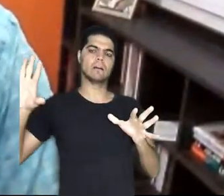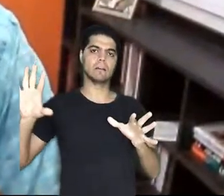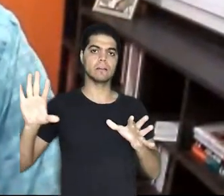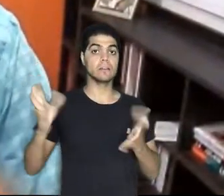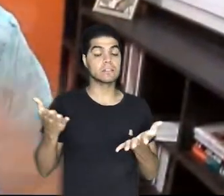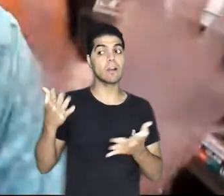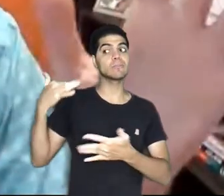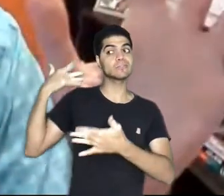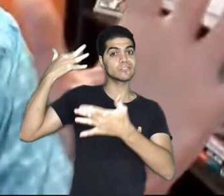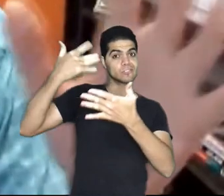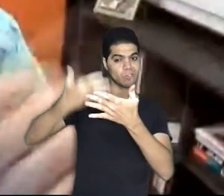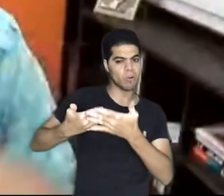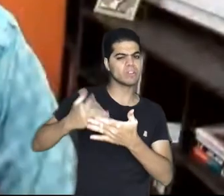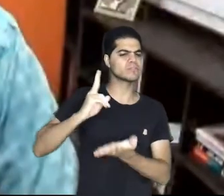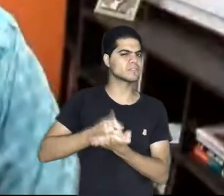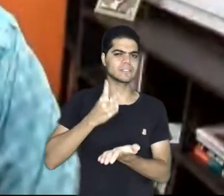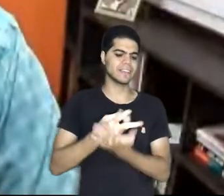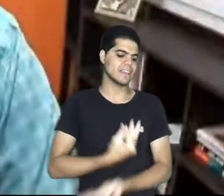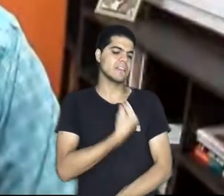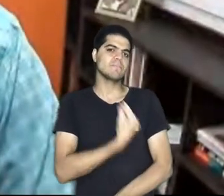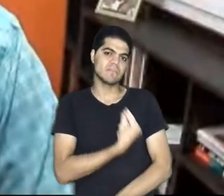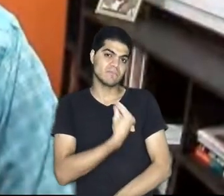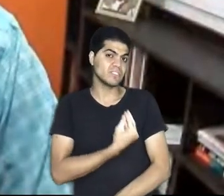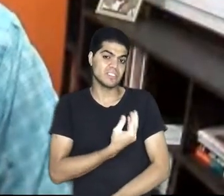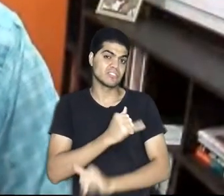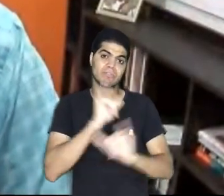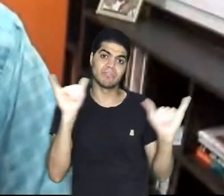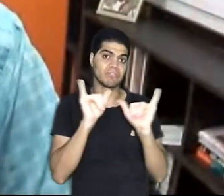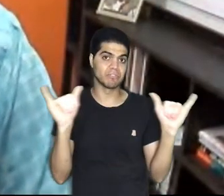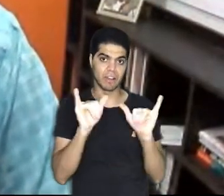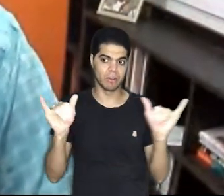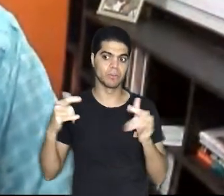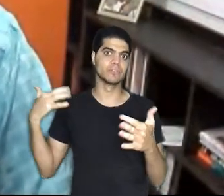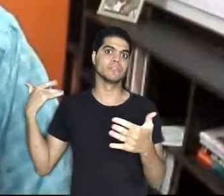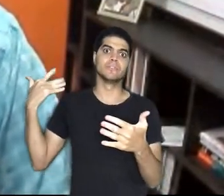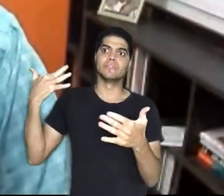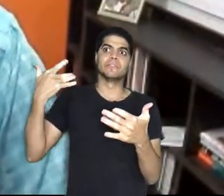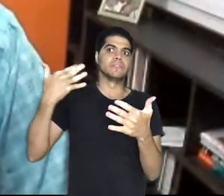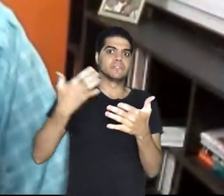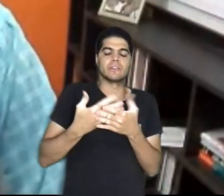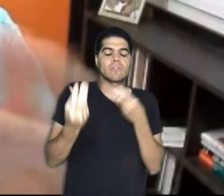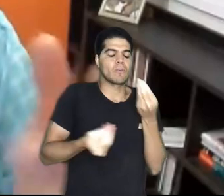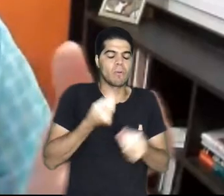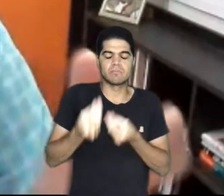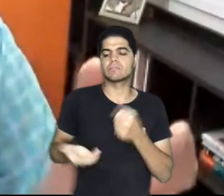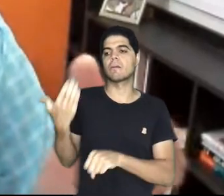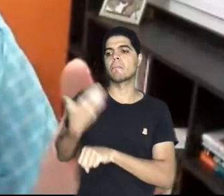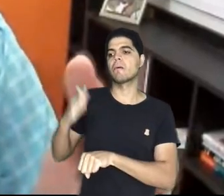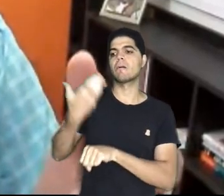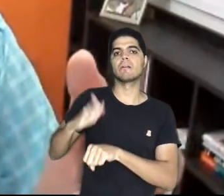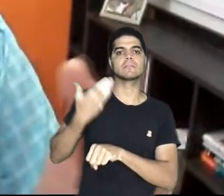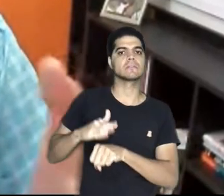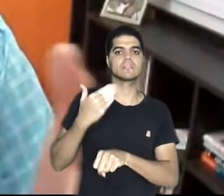história da independência sempre existiu nos últimos 200 anos. Faz muito tempo que ela não é mais, evidentemente, praticada